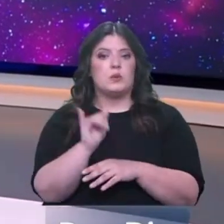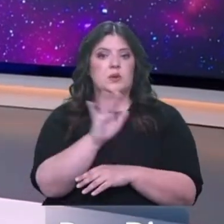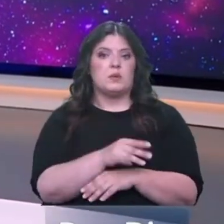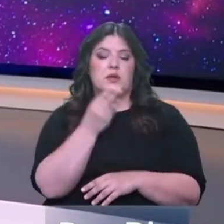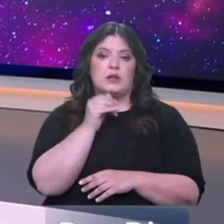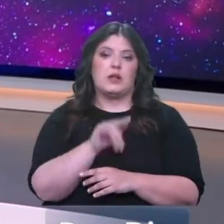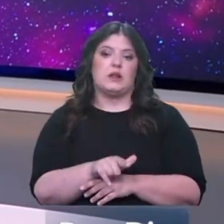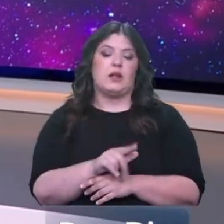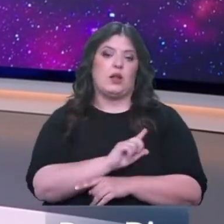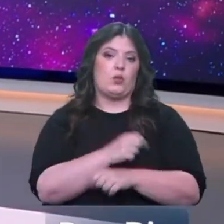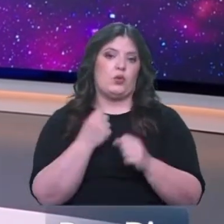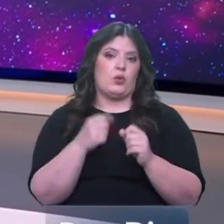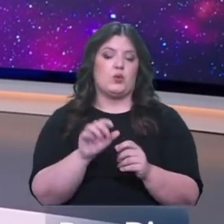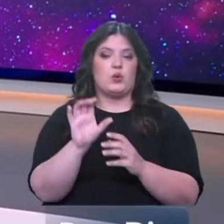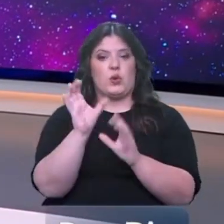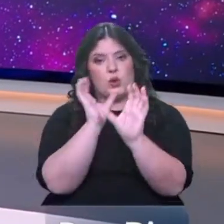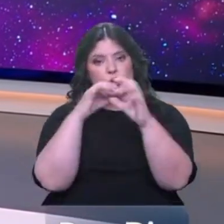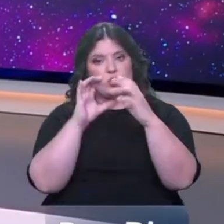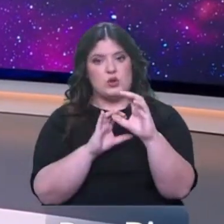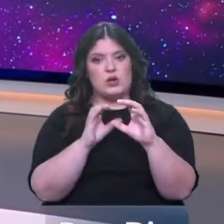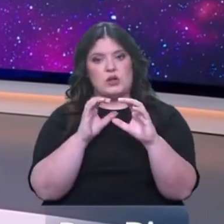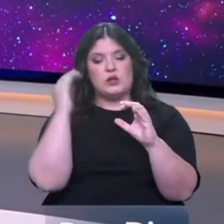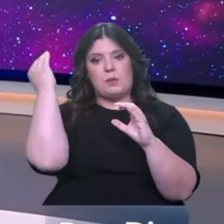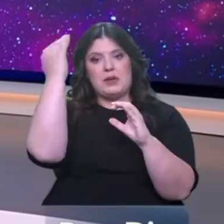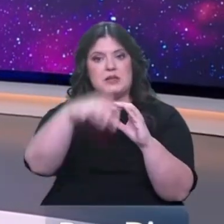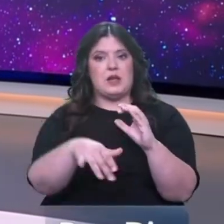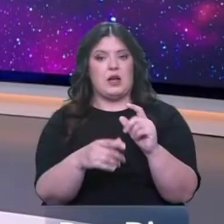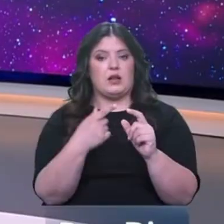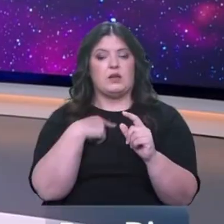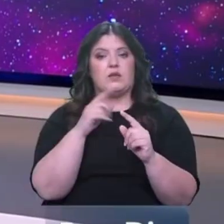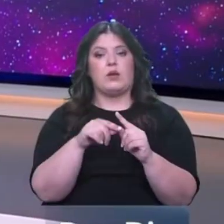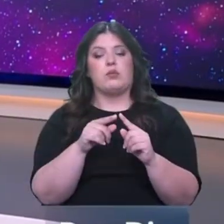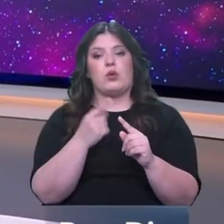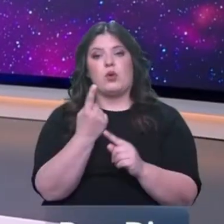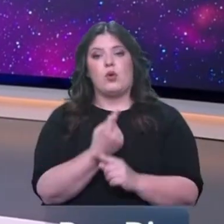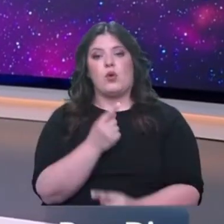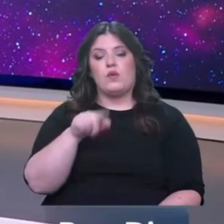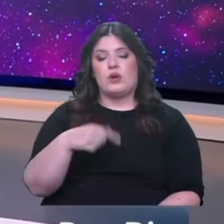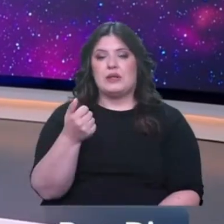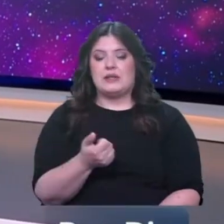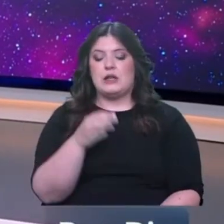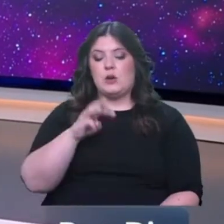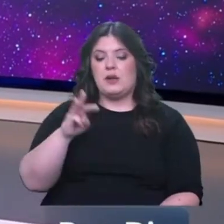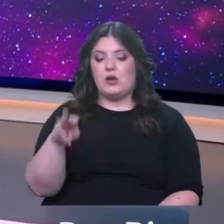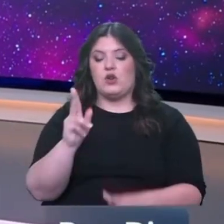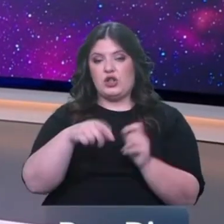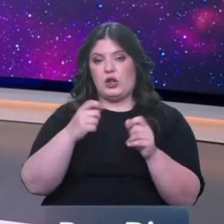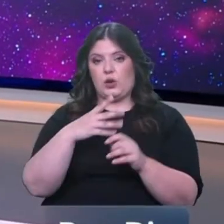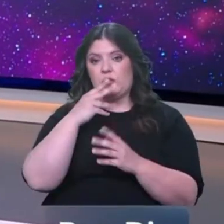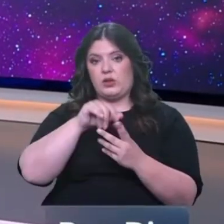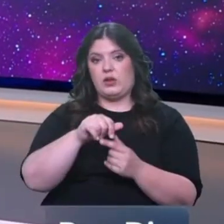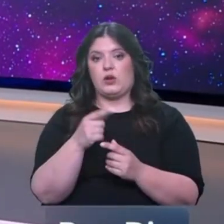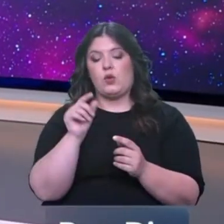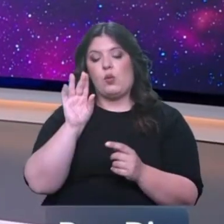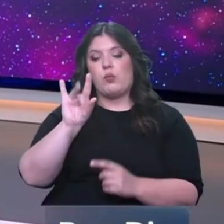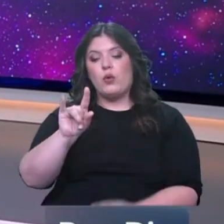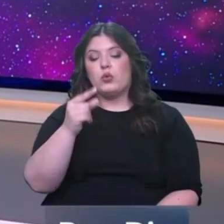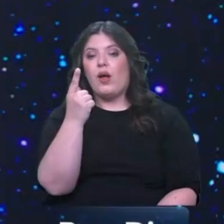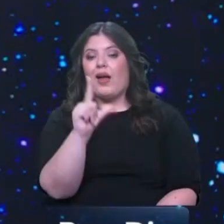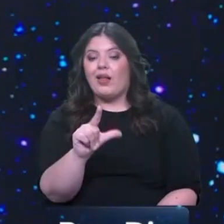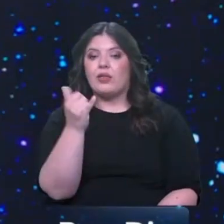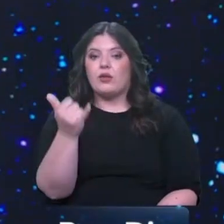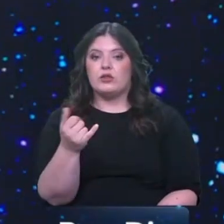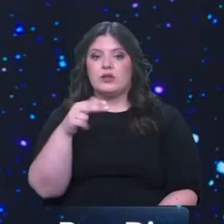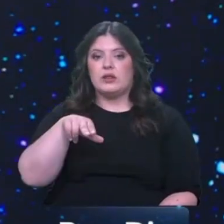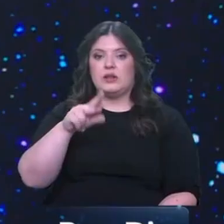Terra do poderosíssimo telescópio espacial, vai ser colocado a 1,5 milhões de quilómetros da Terra, no ponto L2, é o